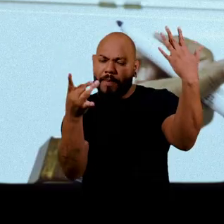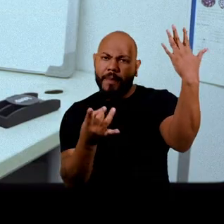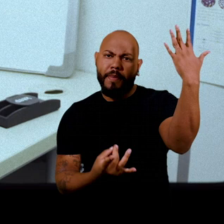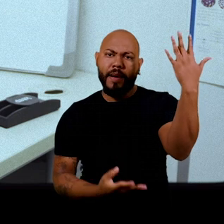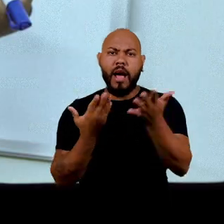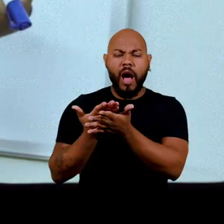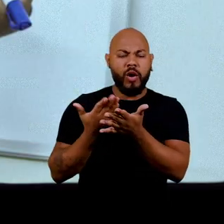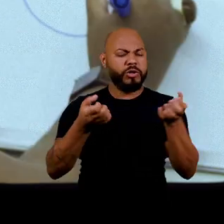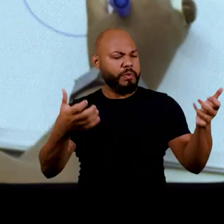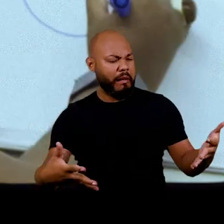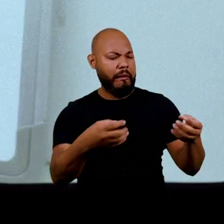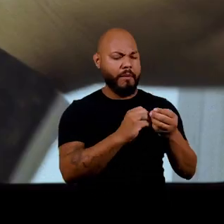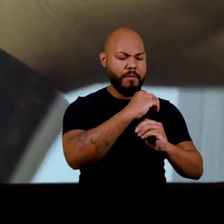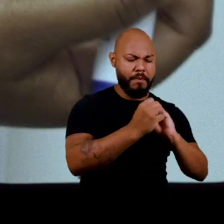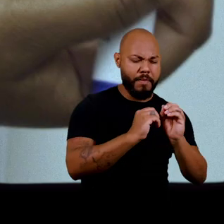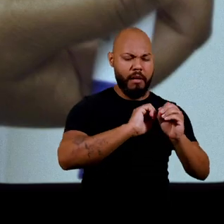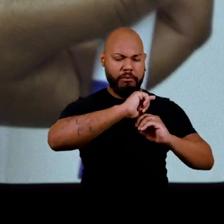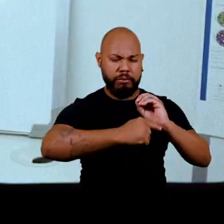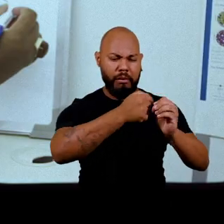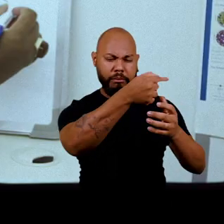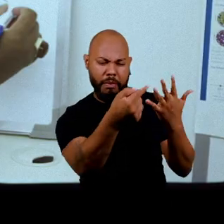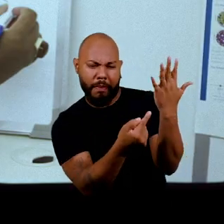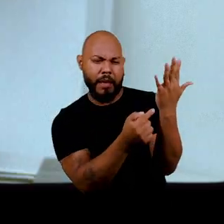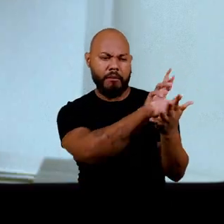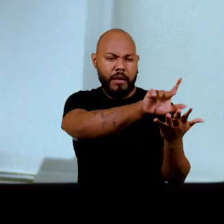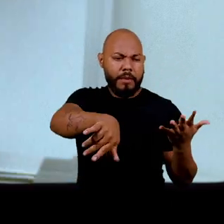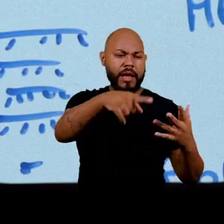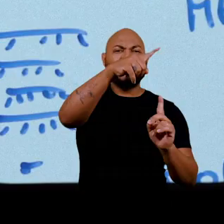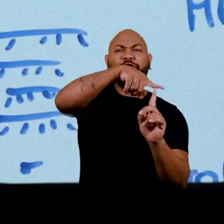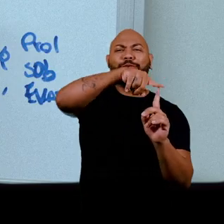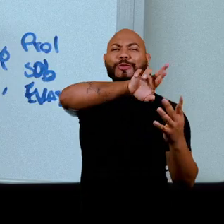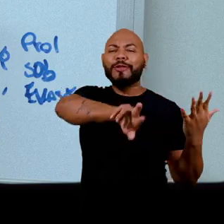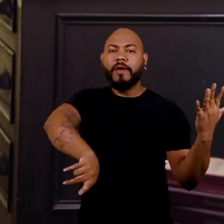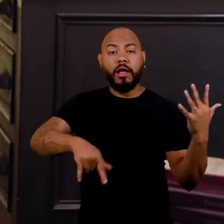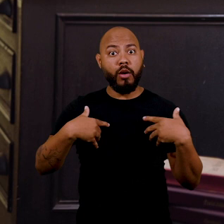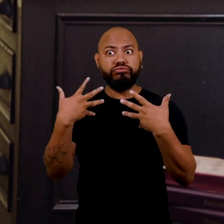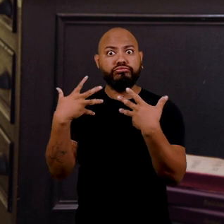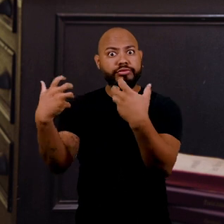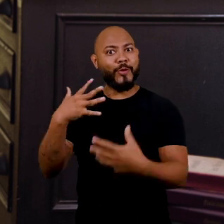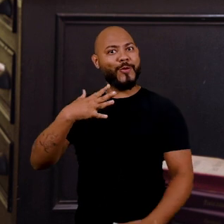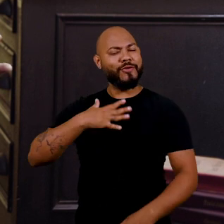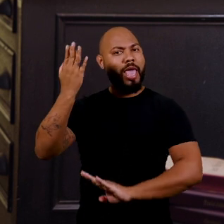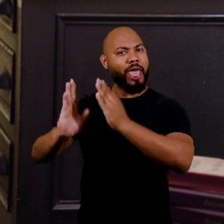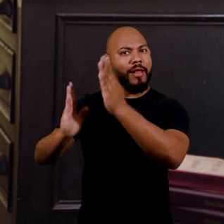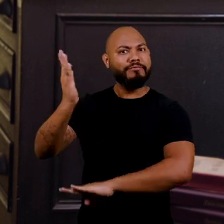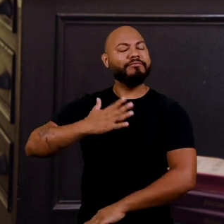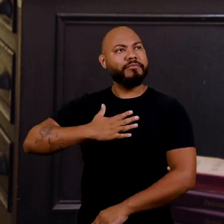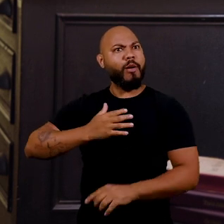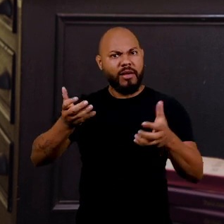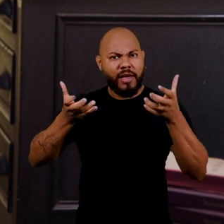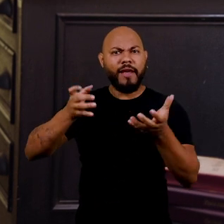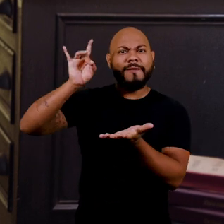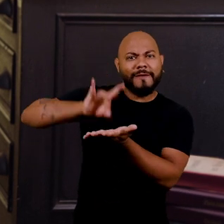fazia. Membranoplasmático, citoplasma, organelos, núcleo. Eu fui ficando tomada por aquela unidade. Eu fui ficando tomada, eu falei, gente, é tudo que eu quero. Eu